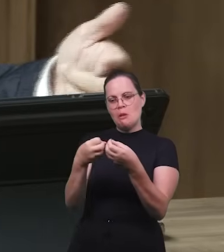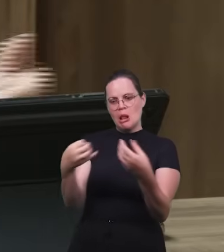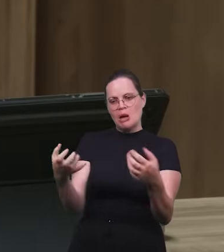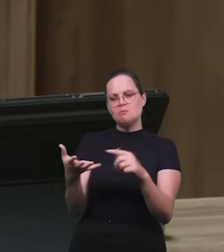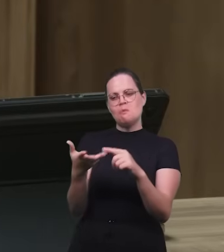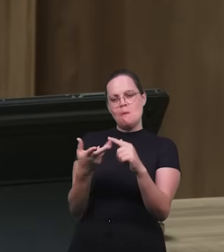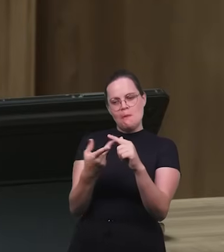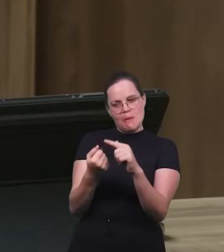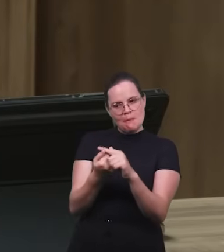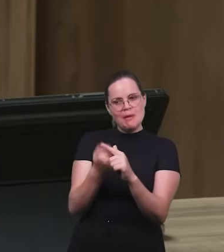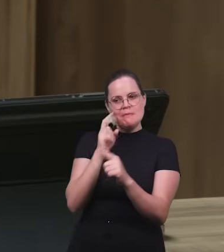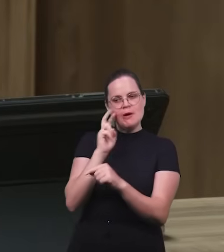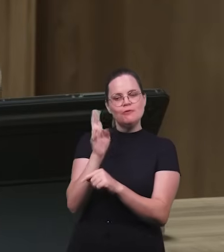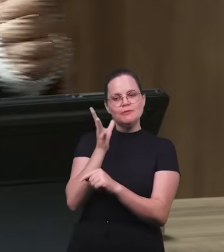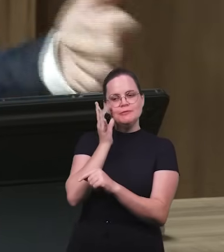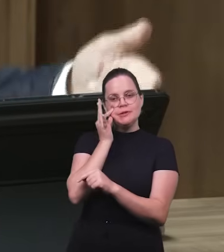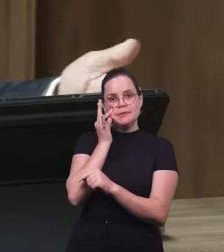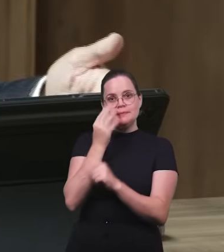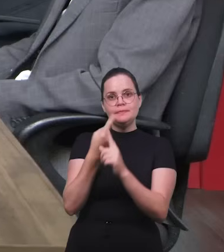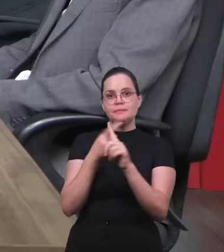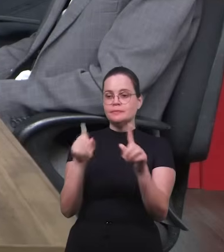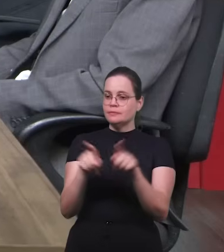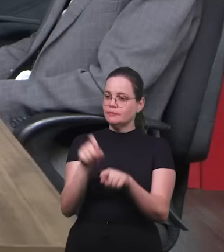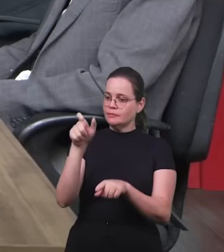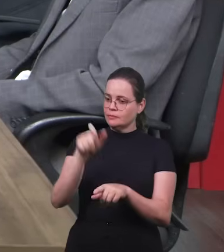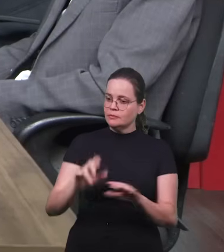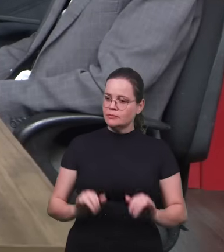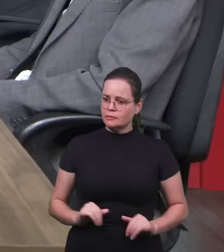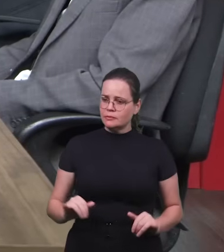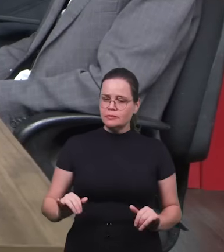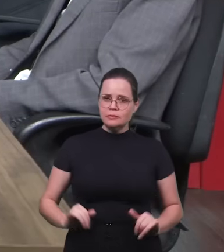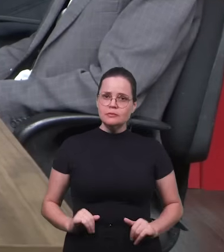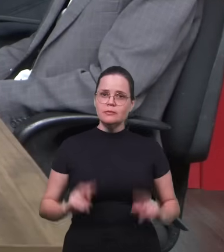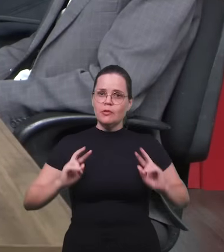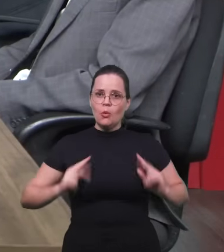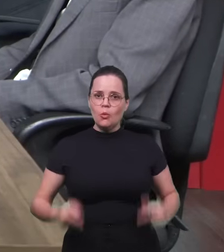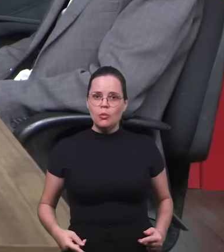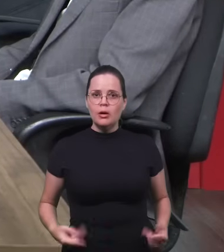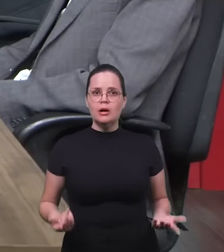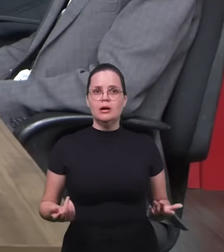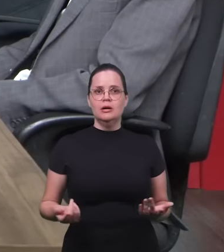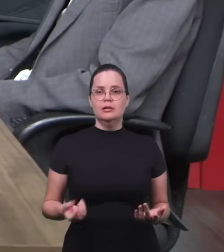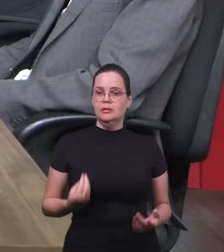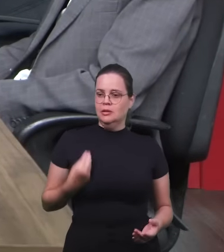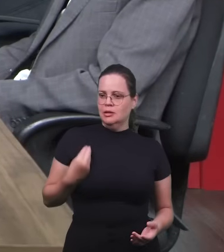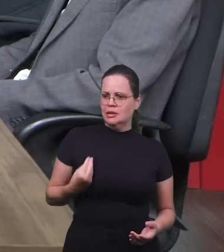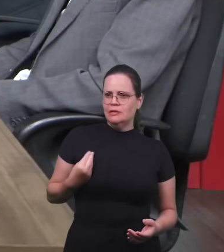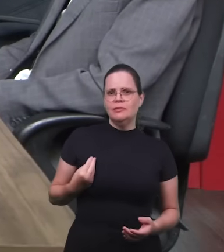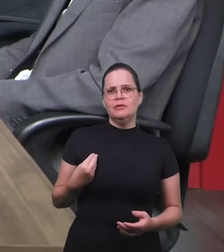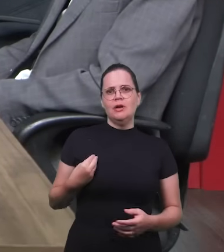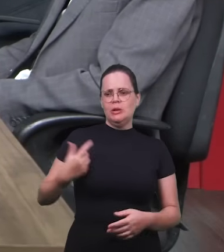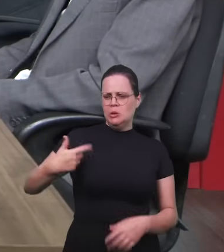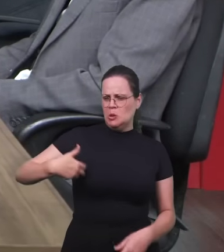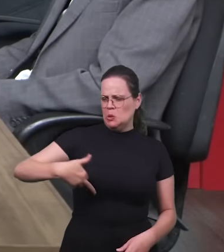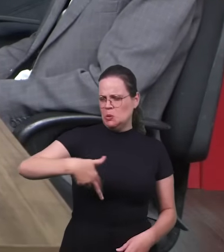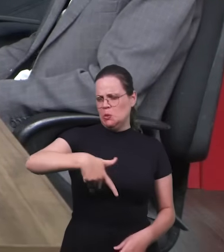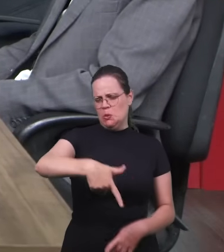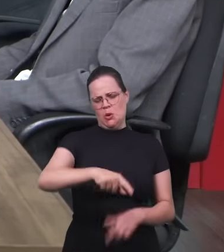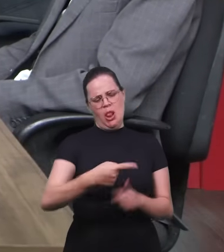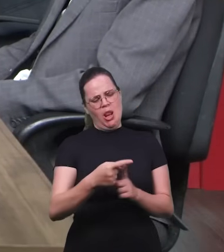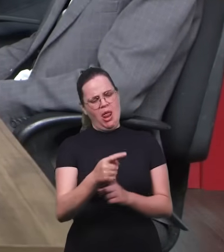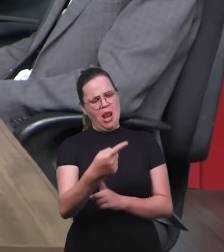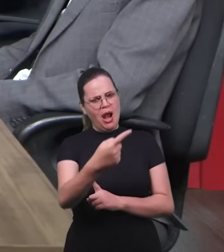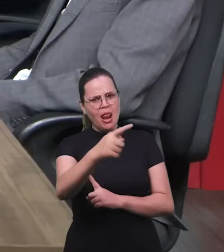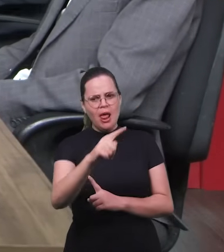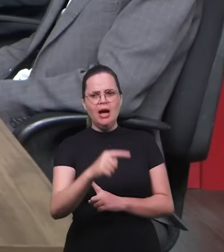dos olhos deles, mas também aquele Jesus sofrido, né? Das caminhadas. Aquele Jesus das caminhadas, aquele Jesus